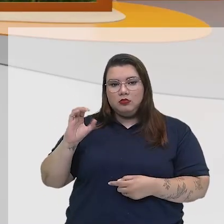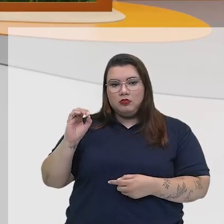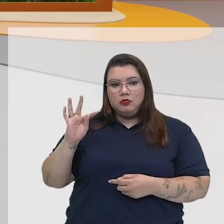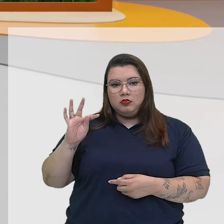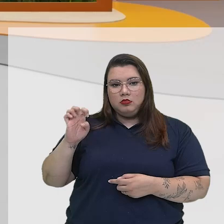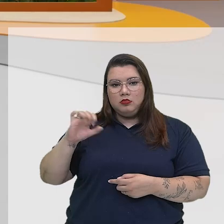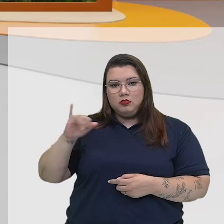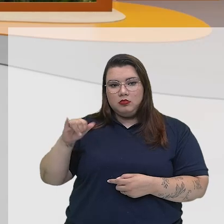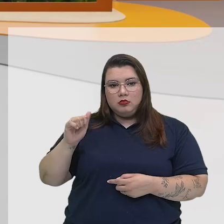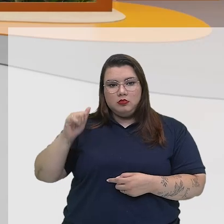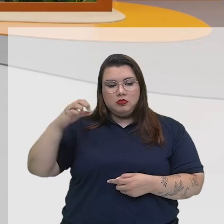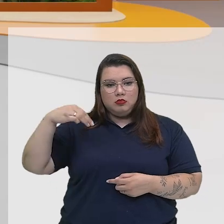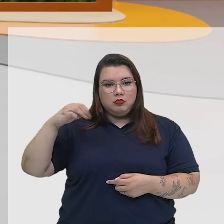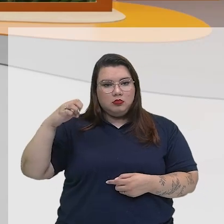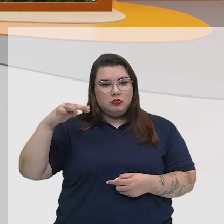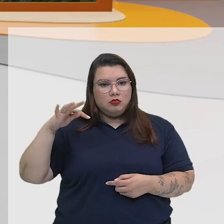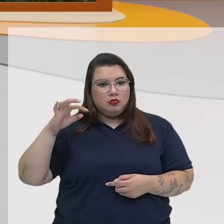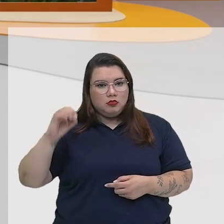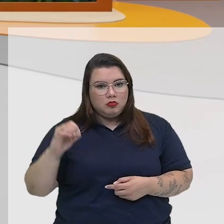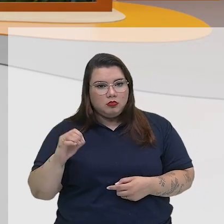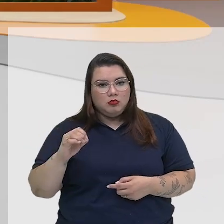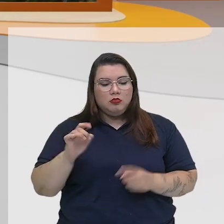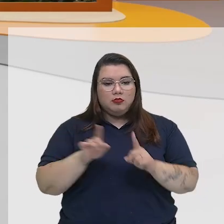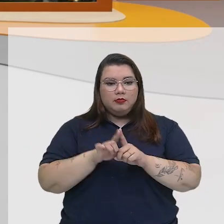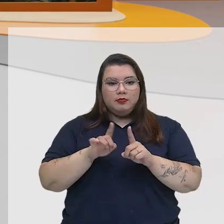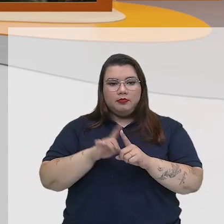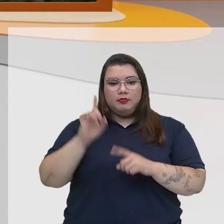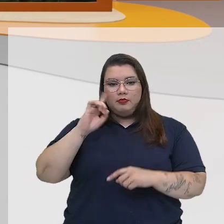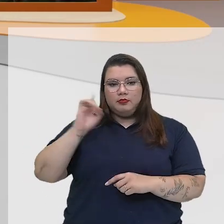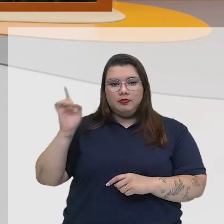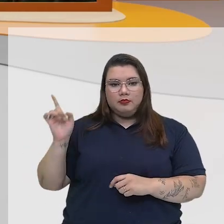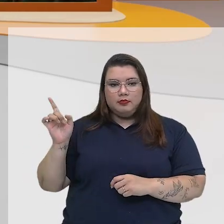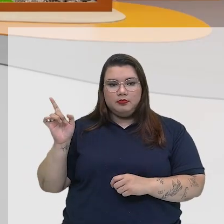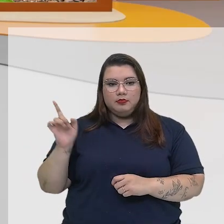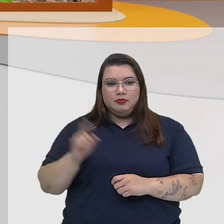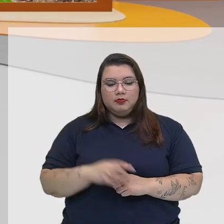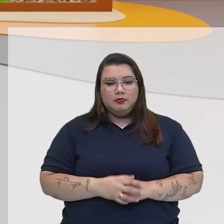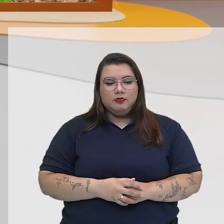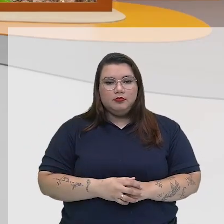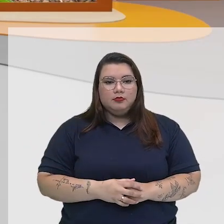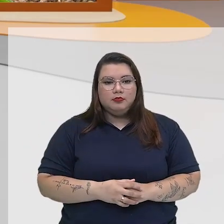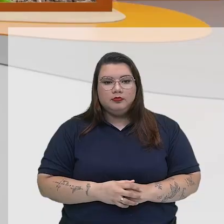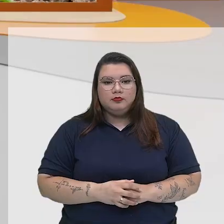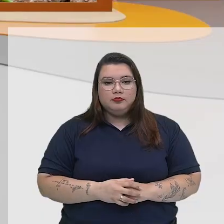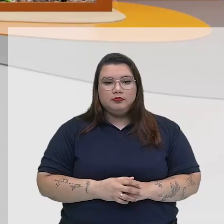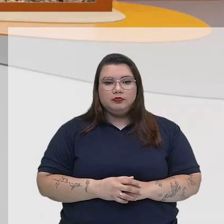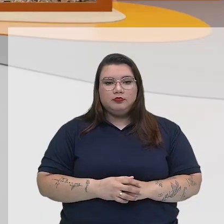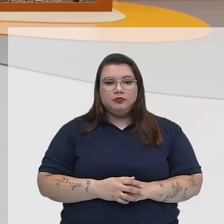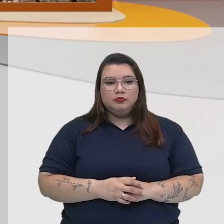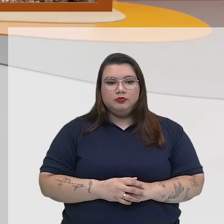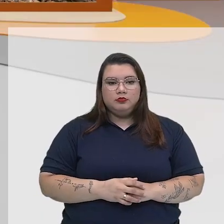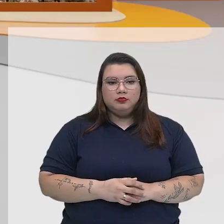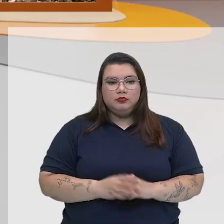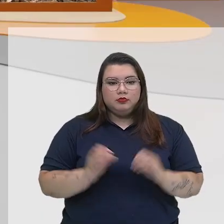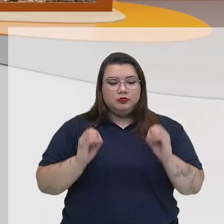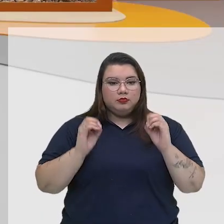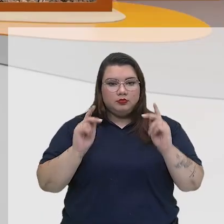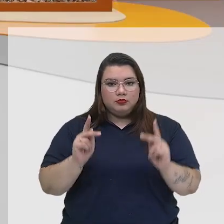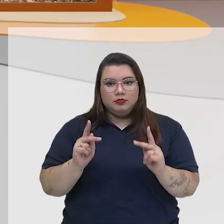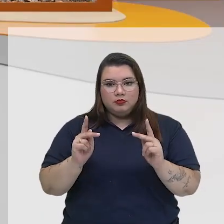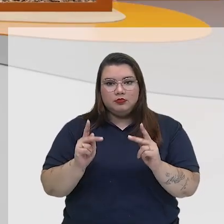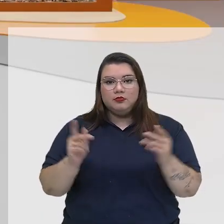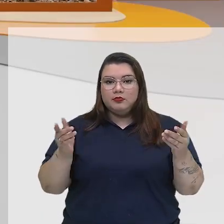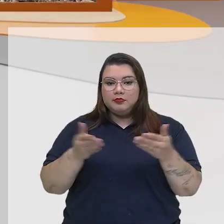gente observa ali, essas gotas caindo, e também a microaspersão, tá? Que já são aquela que fica rodando, tá certo?